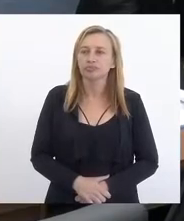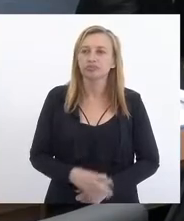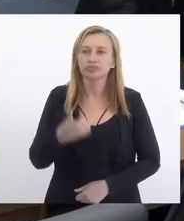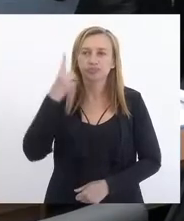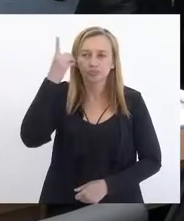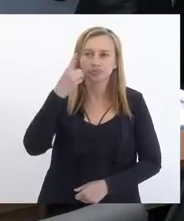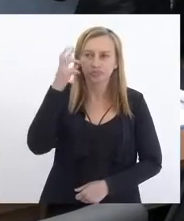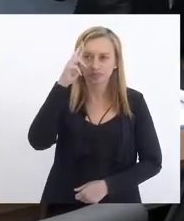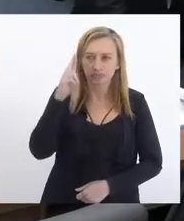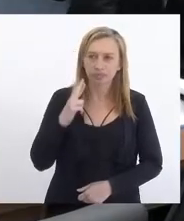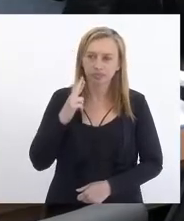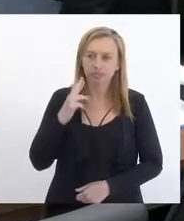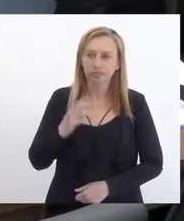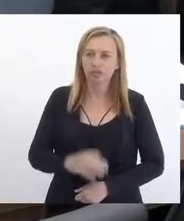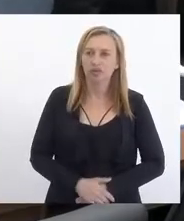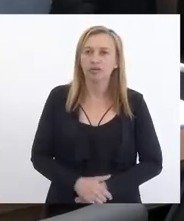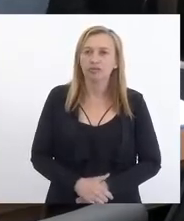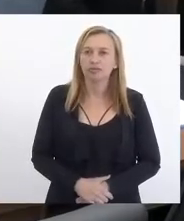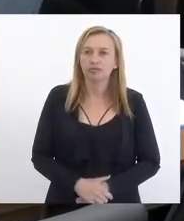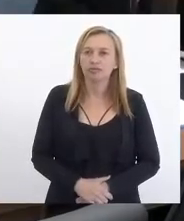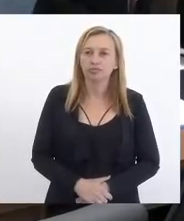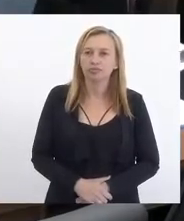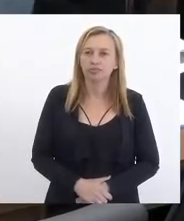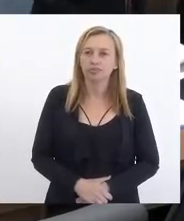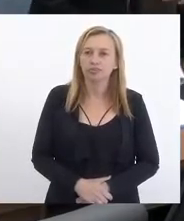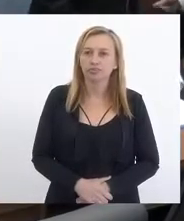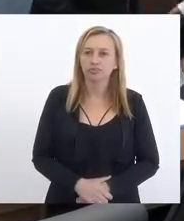Deputada Renata Souza.